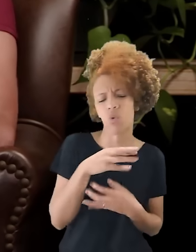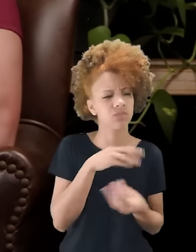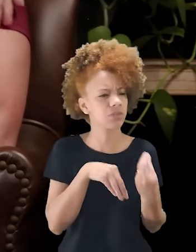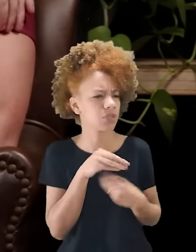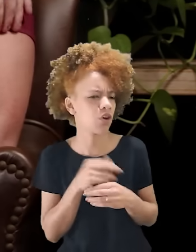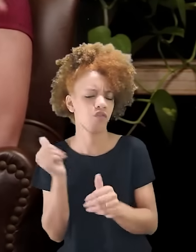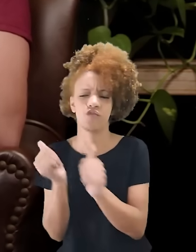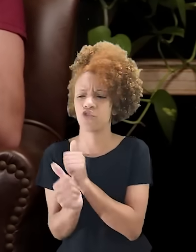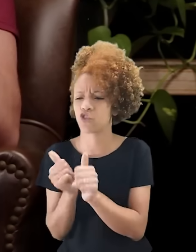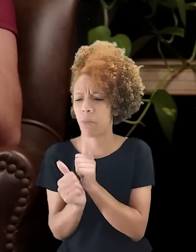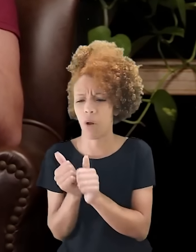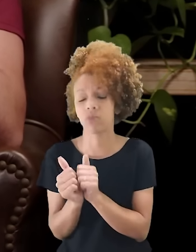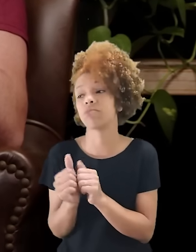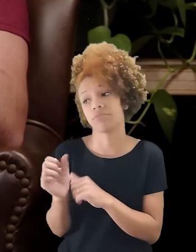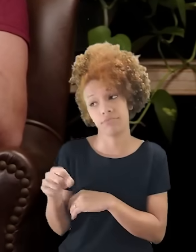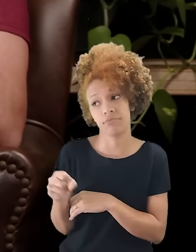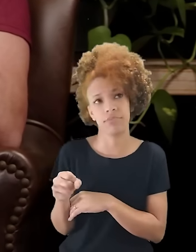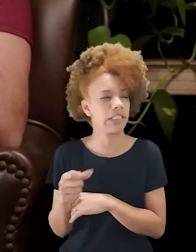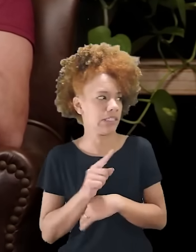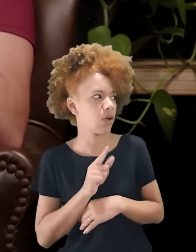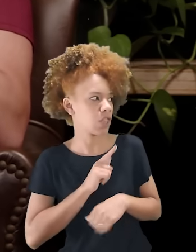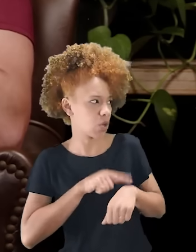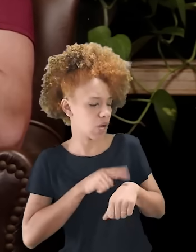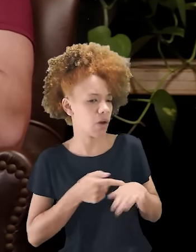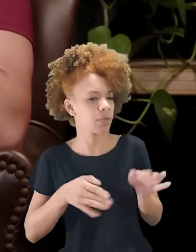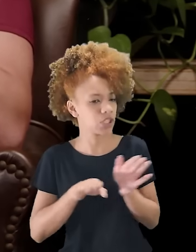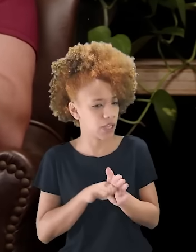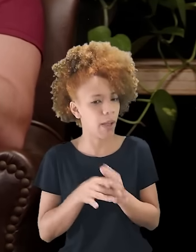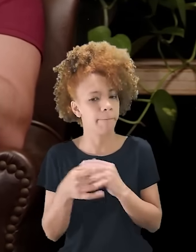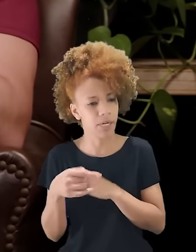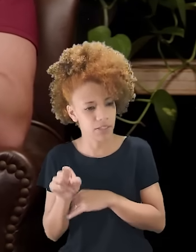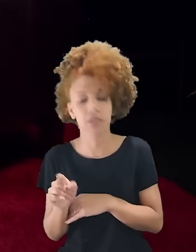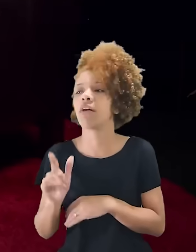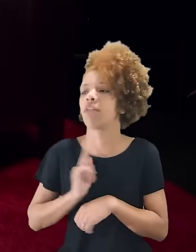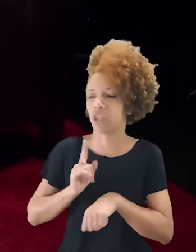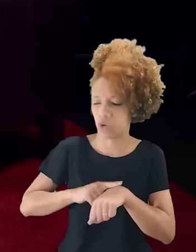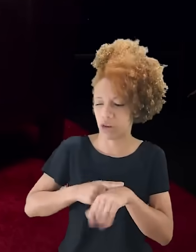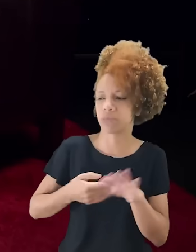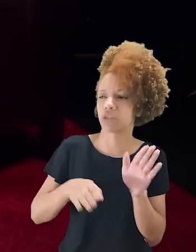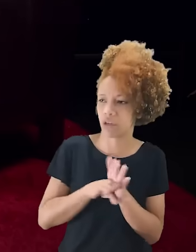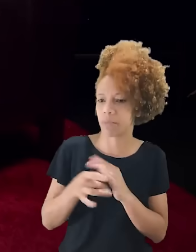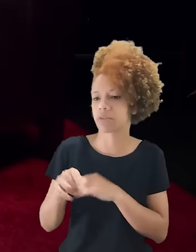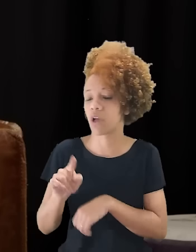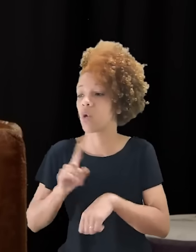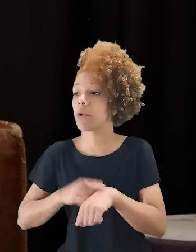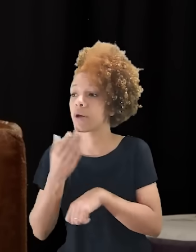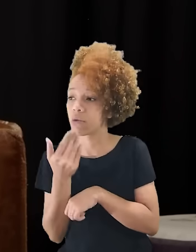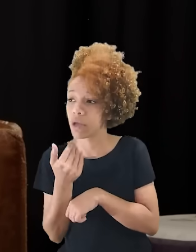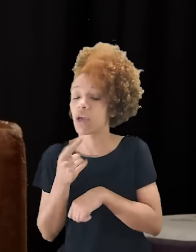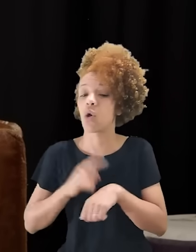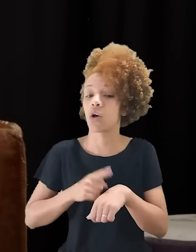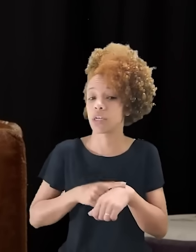é jogador de futebol sim e não tem um horário para chegar horário para sair horário tem horário para chegar horário para sair horário para